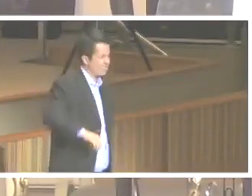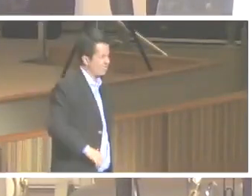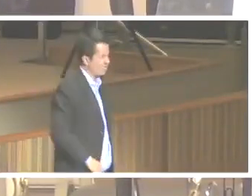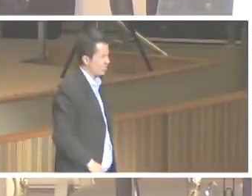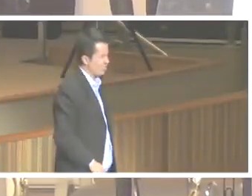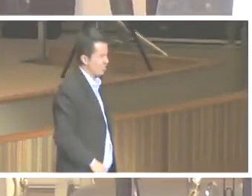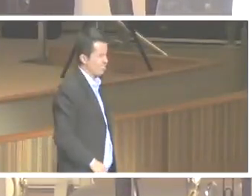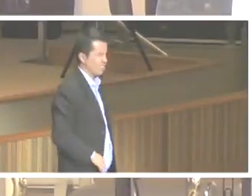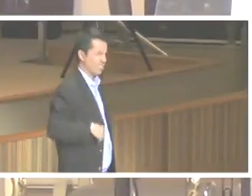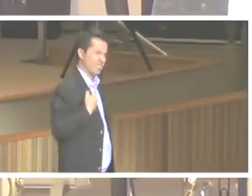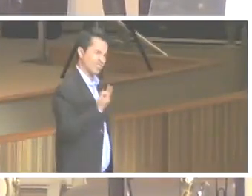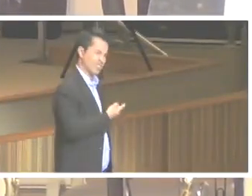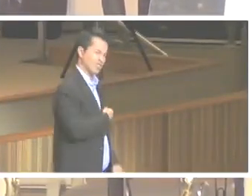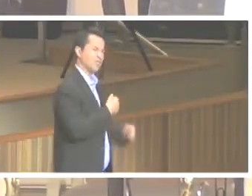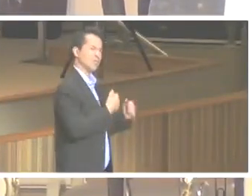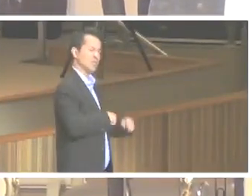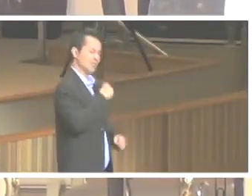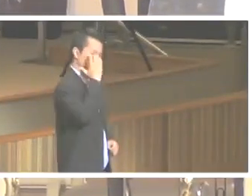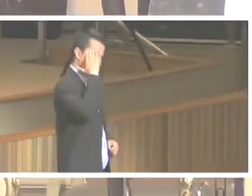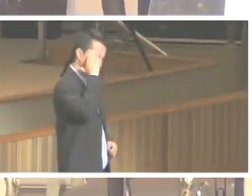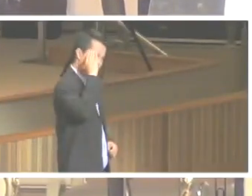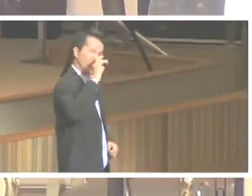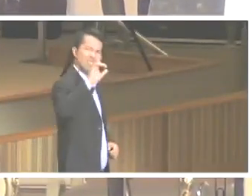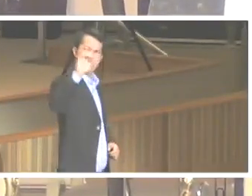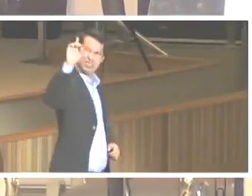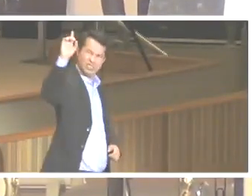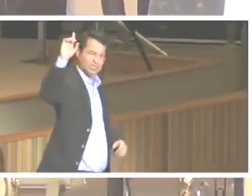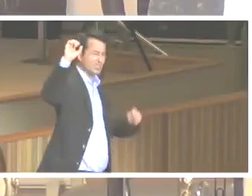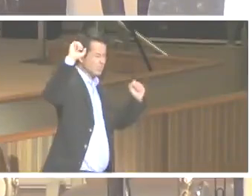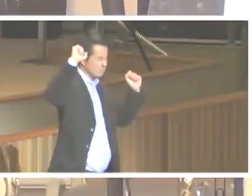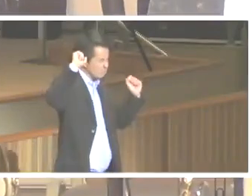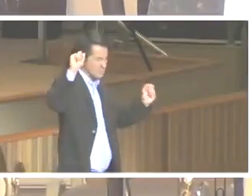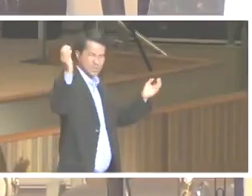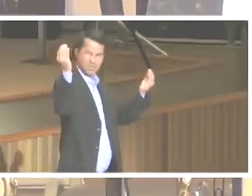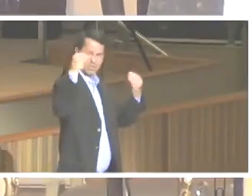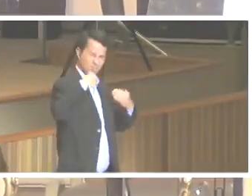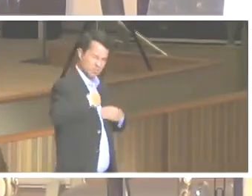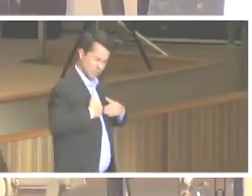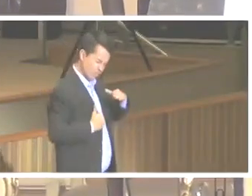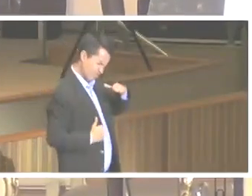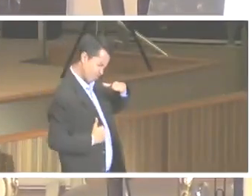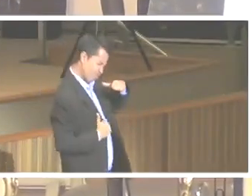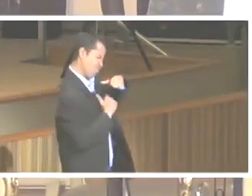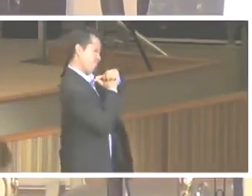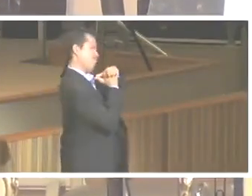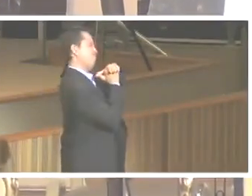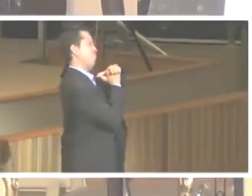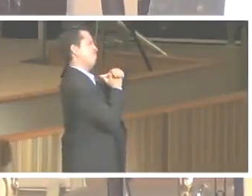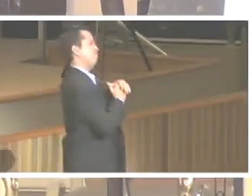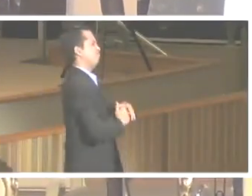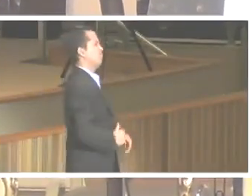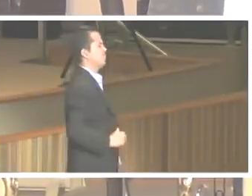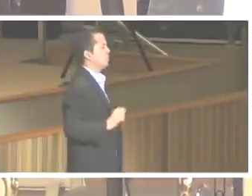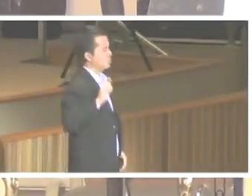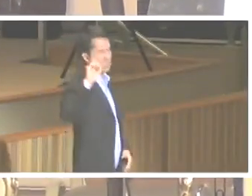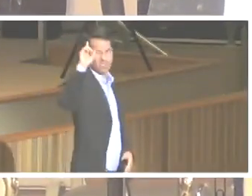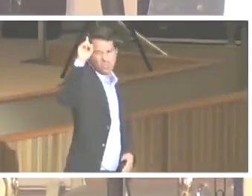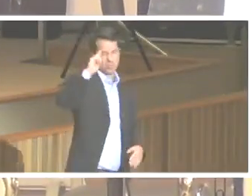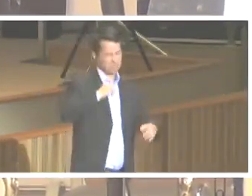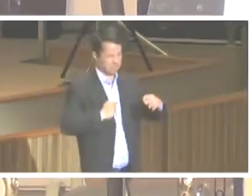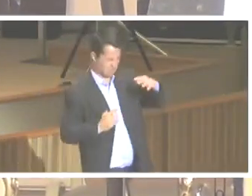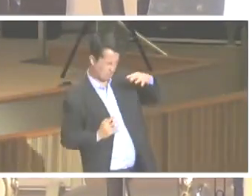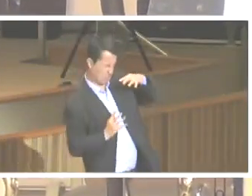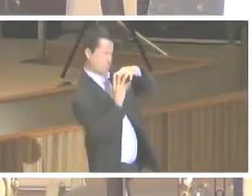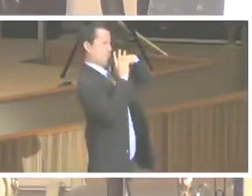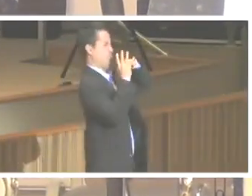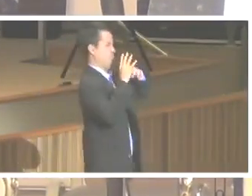deus é suficiente diante de tudo o que você está vivendo ele é mais do que suficiente ele é a bunda